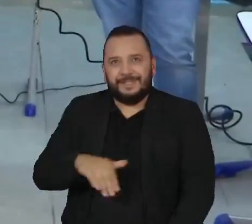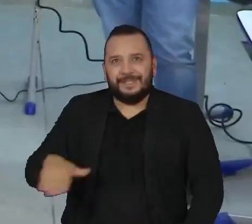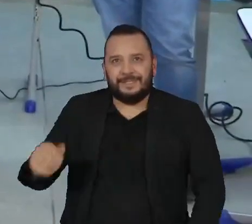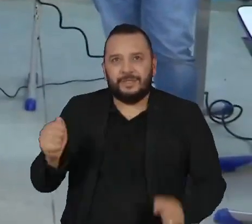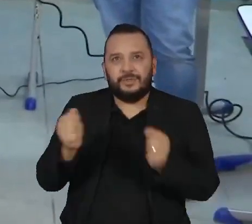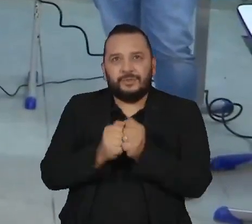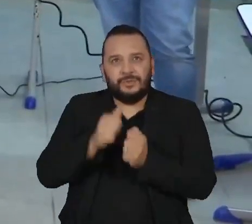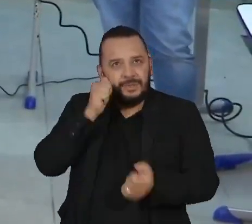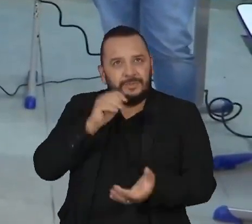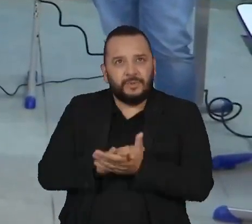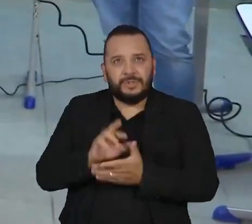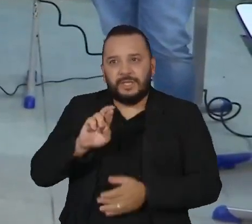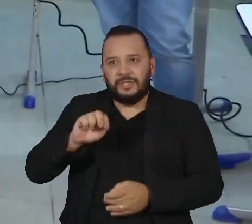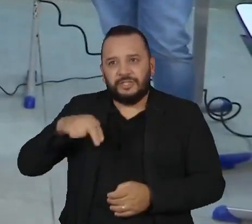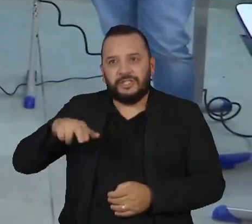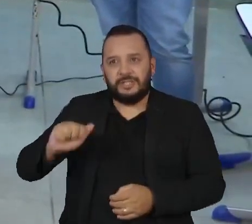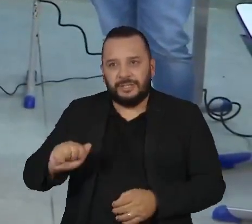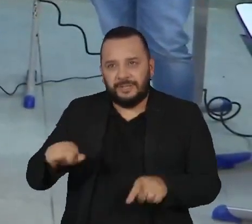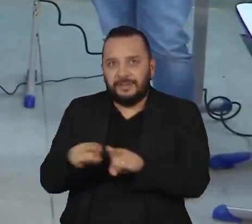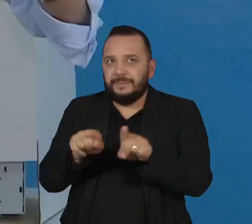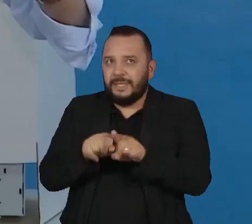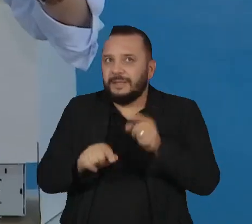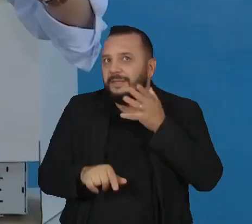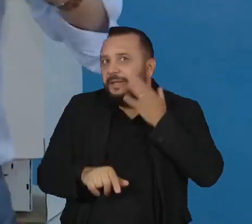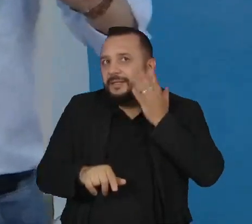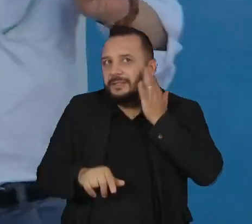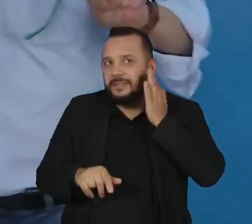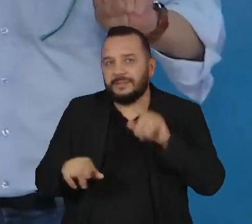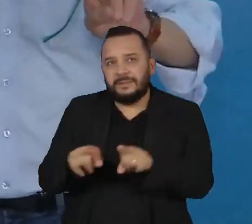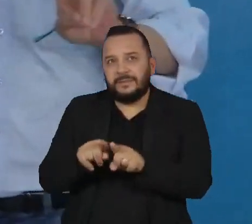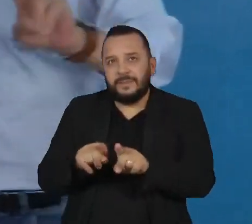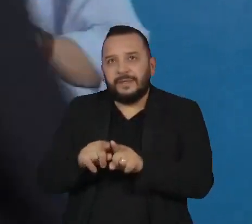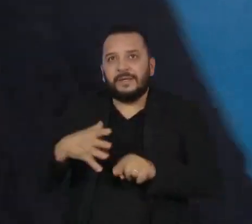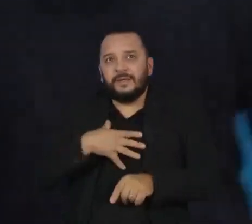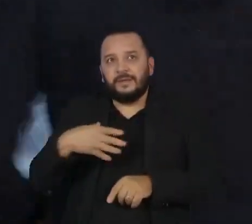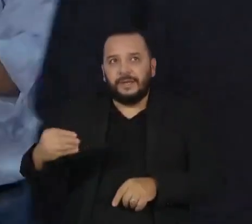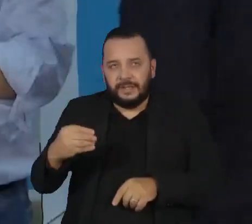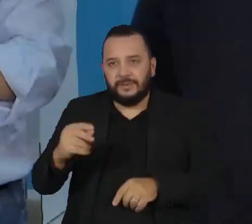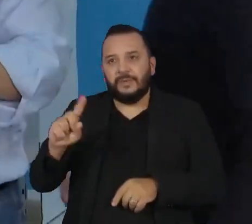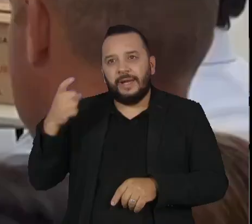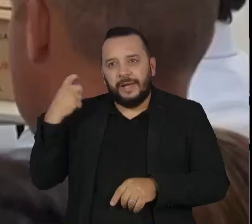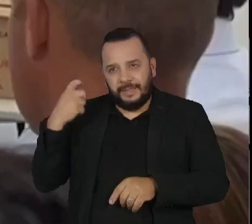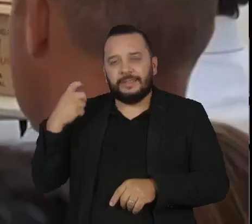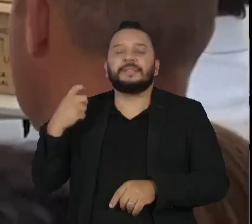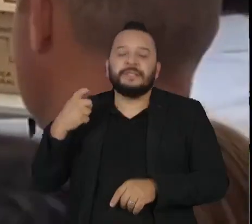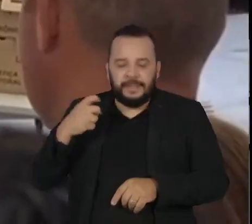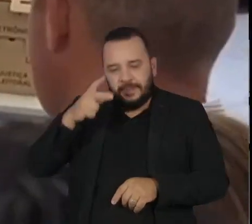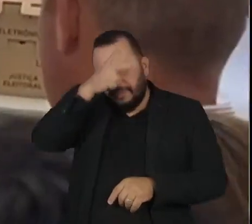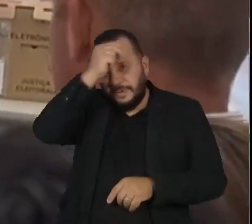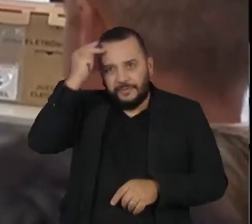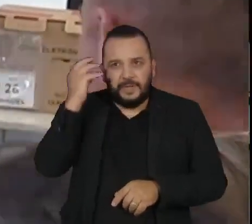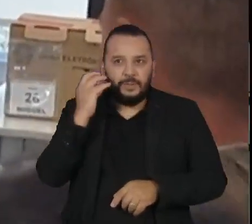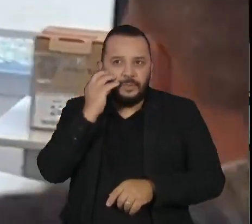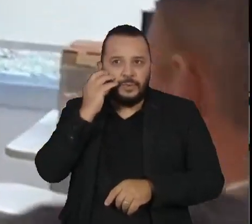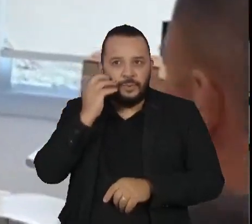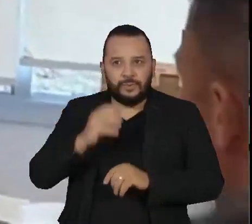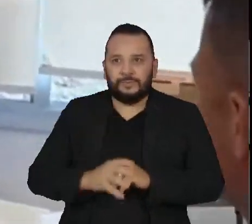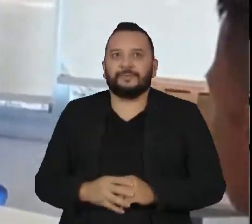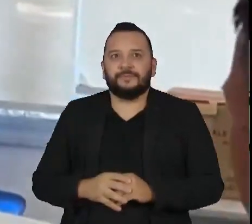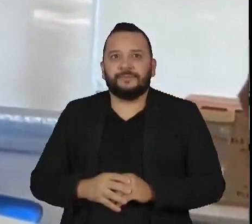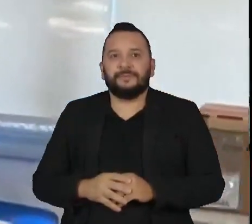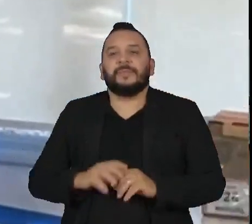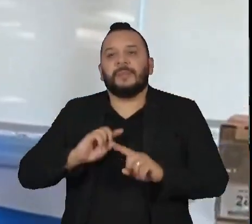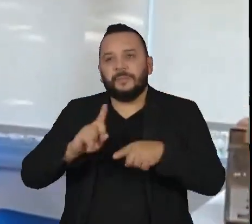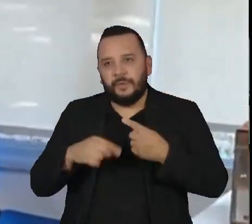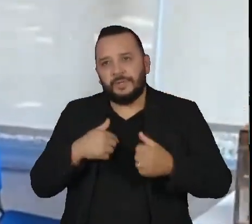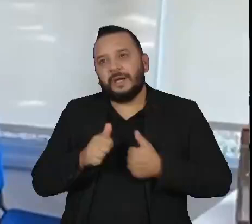esposa Regina do Governador Tarcísio de Freitas e do filho do ex-prefeito Bruno Covas depois acompanhou o Governador Tarcísio